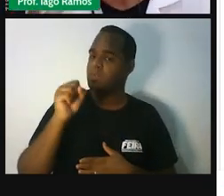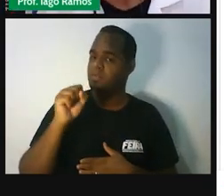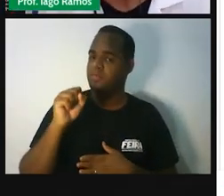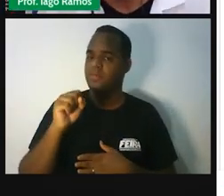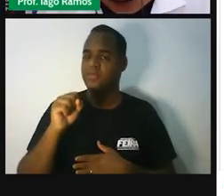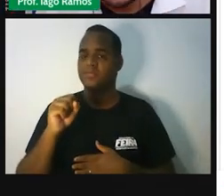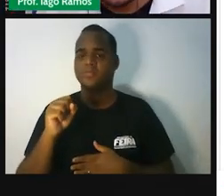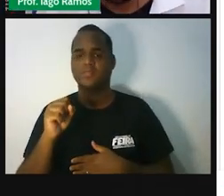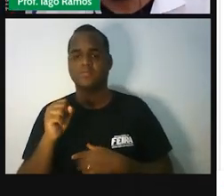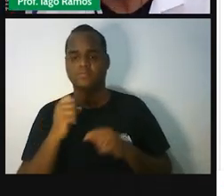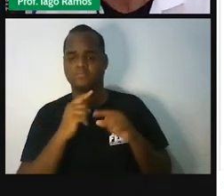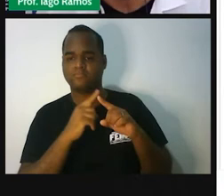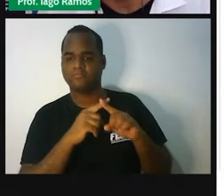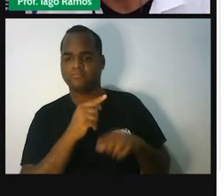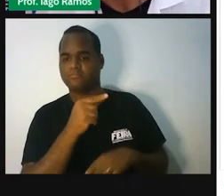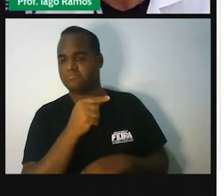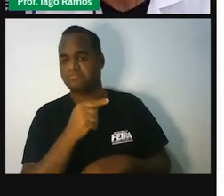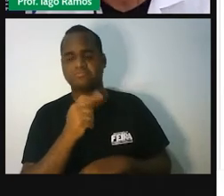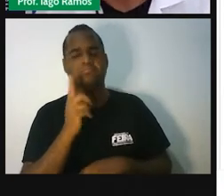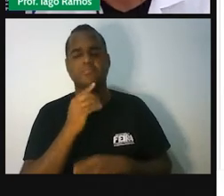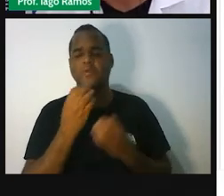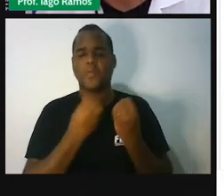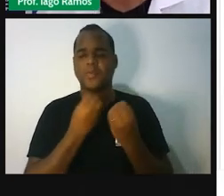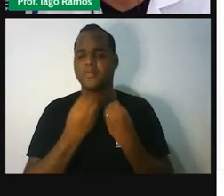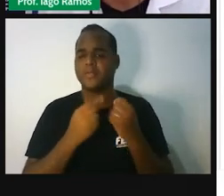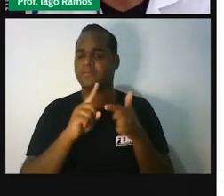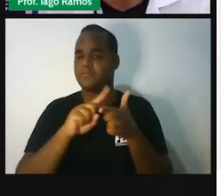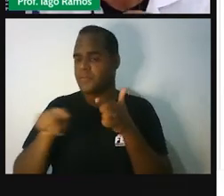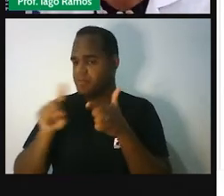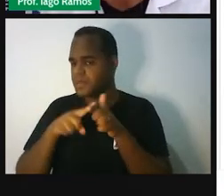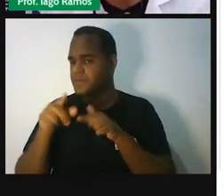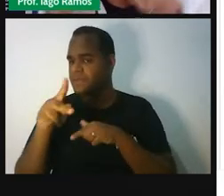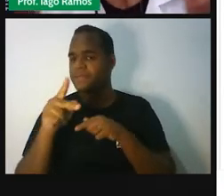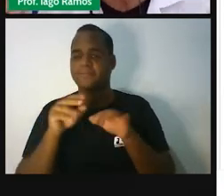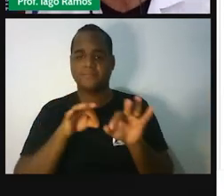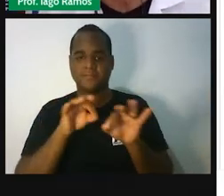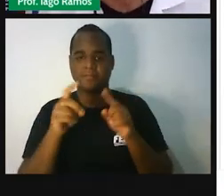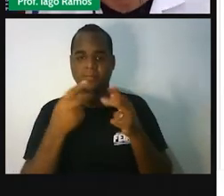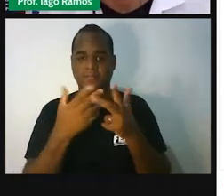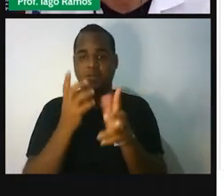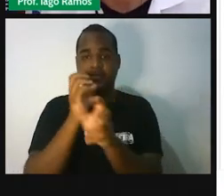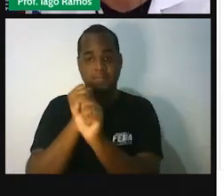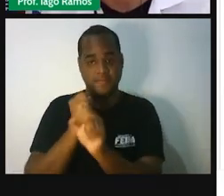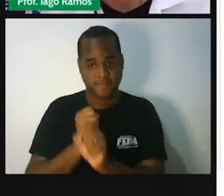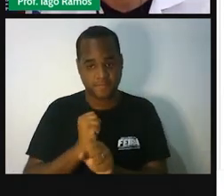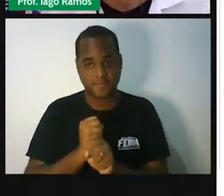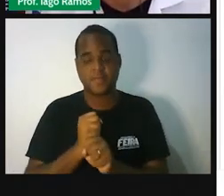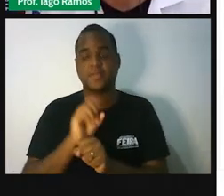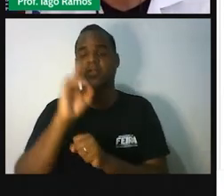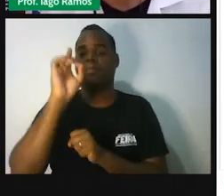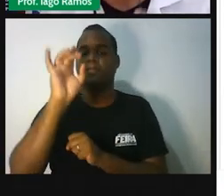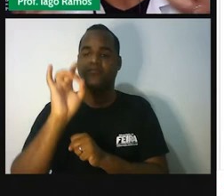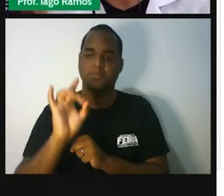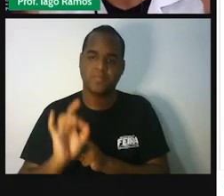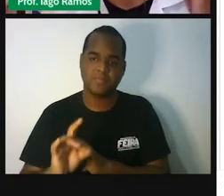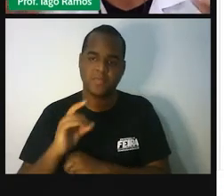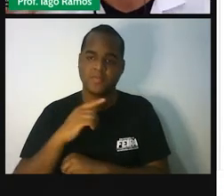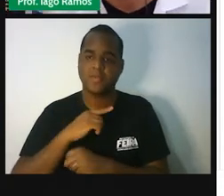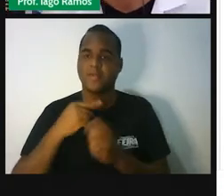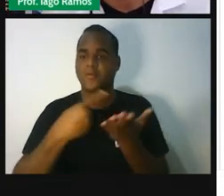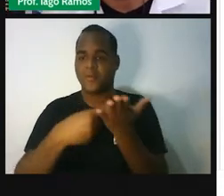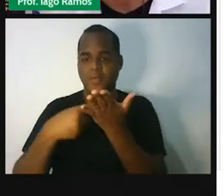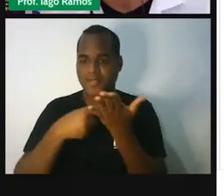um outro tipo, né, de problema onde você vai precisar contar opções. Você vai